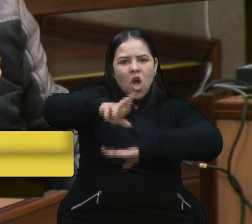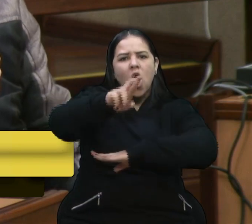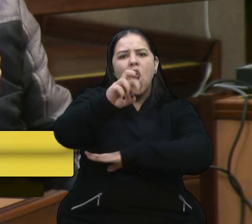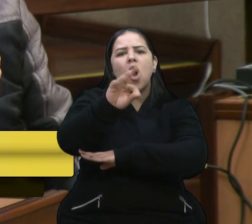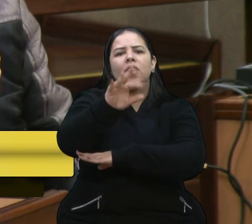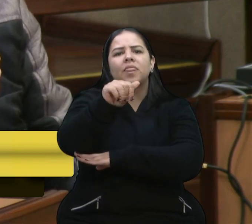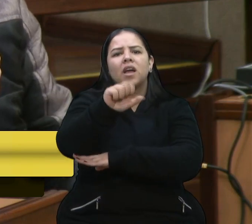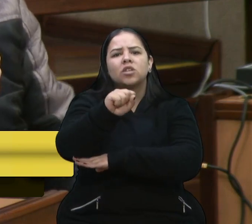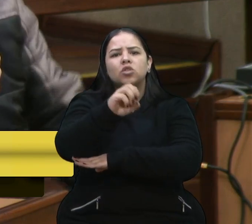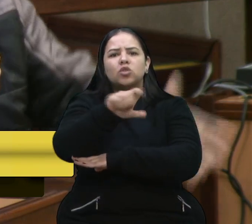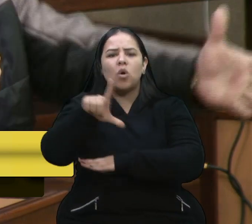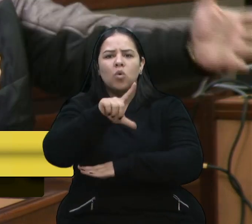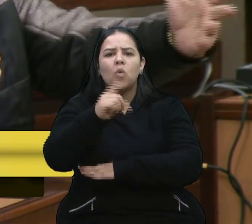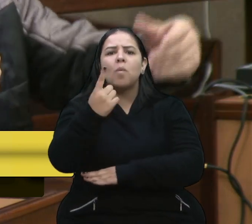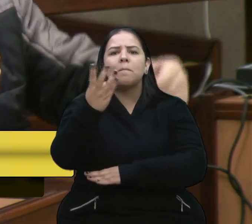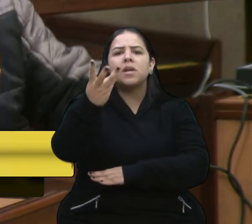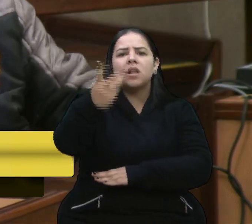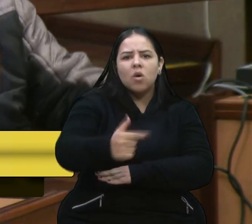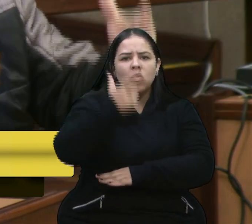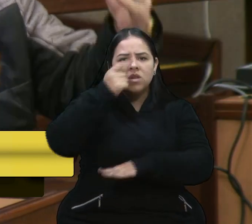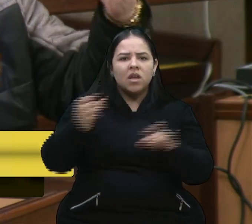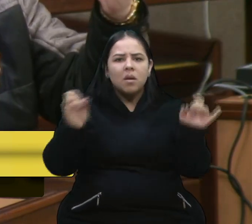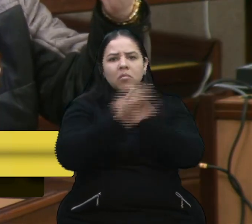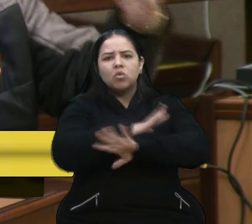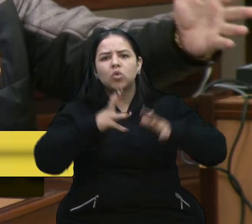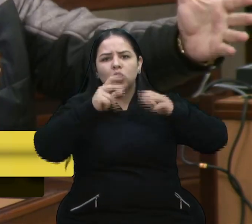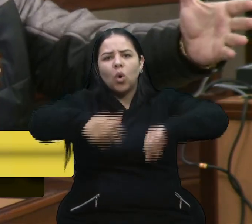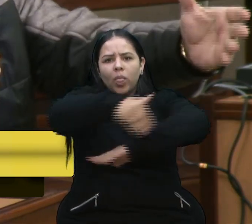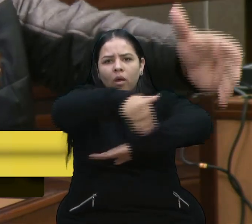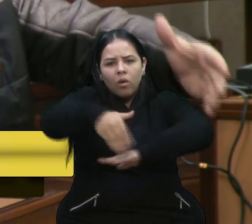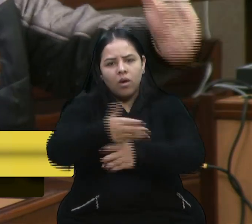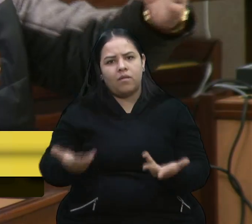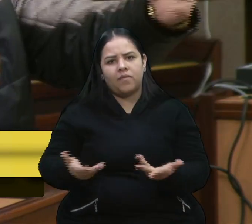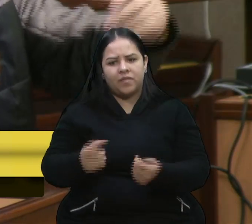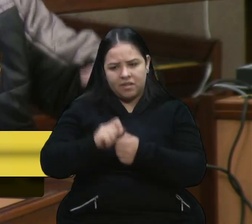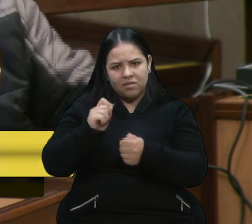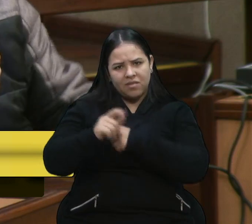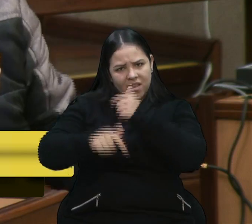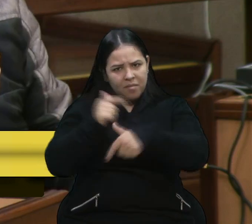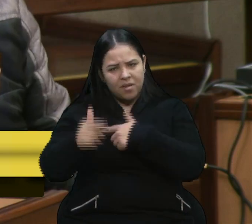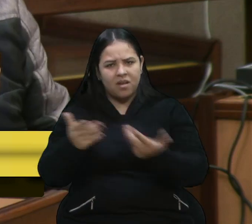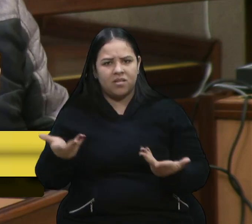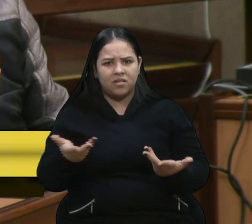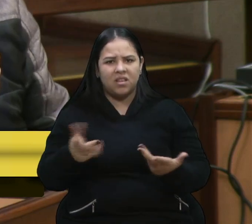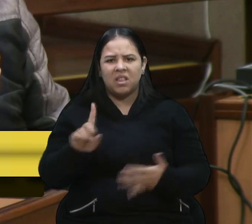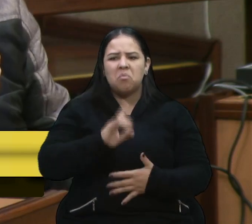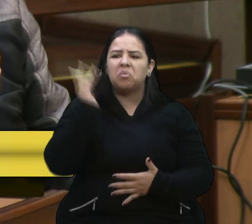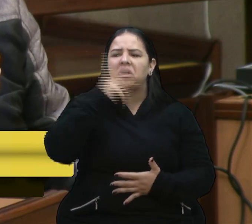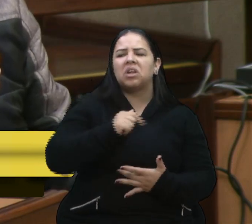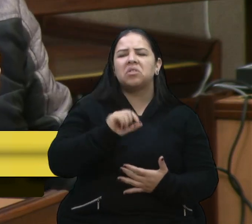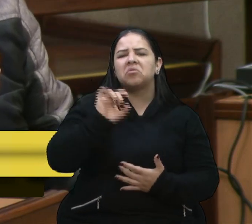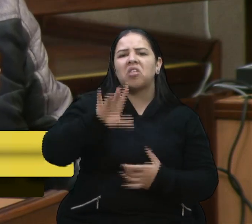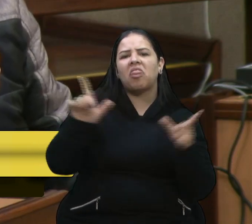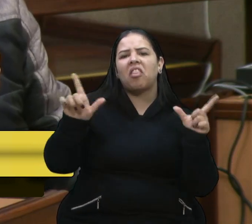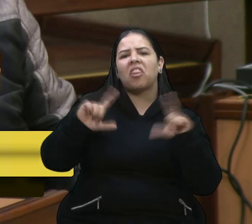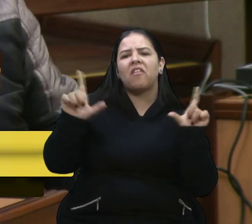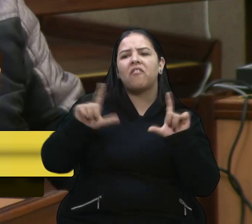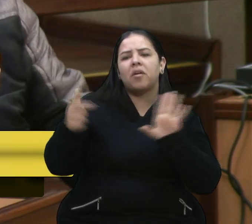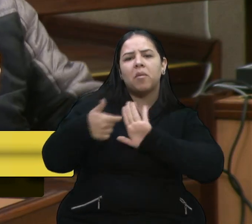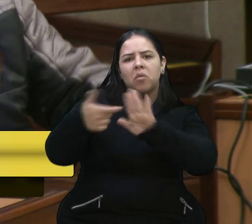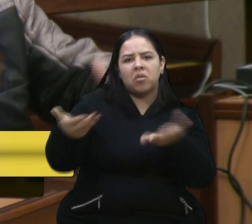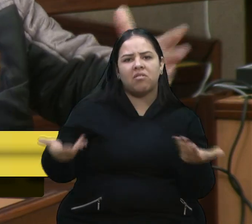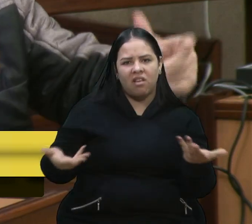inteira. Faça isso, faça do seu mandato isso e não venha fazer bonitinho aí na televisão para